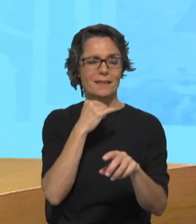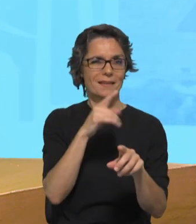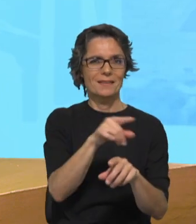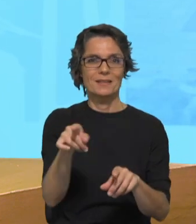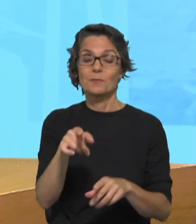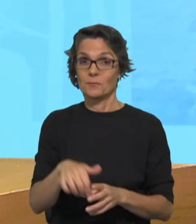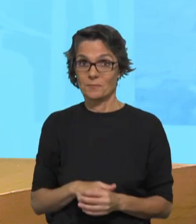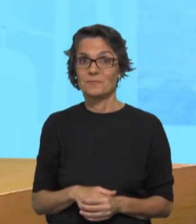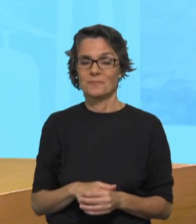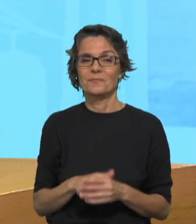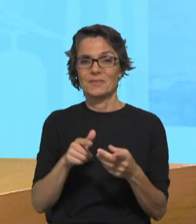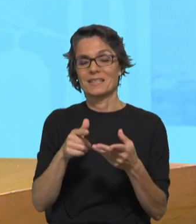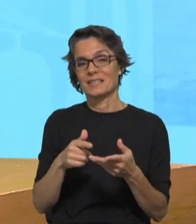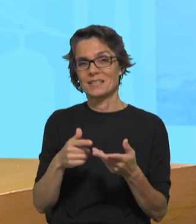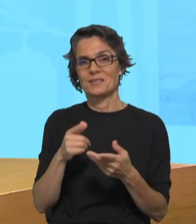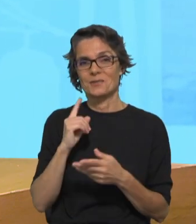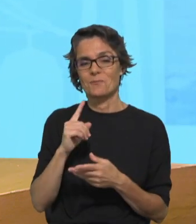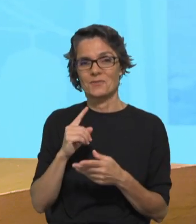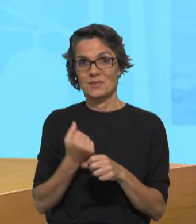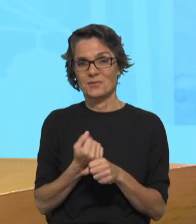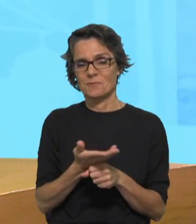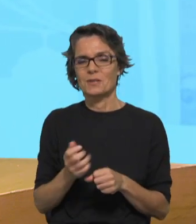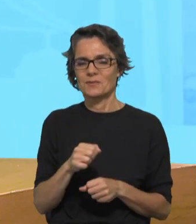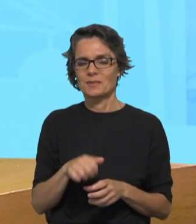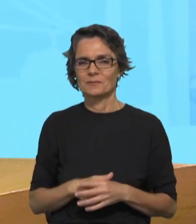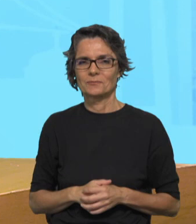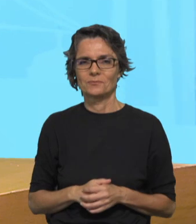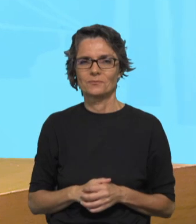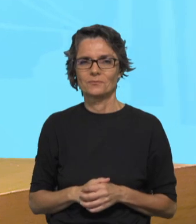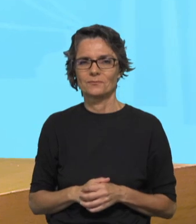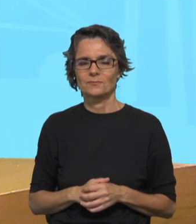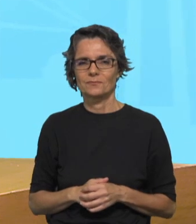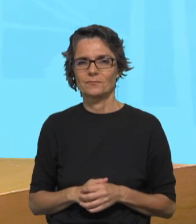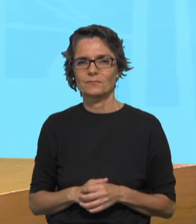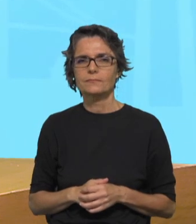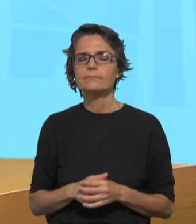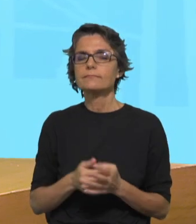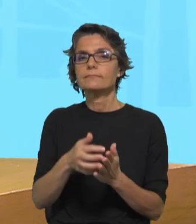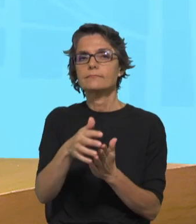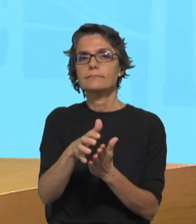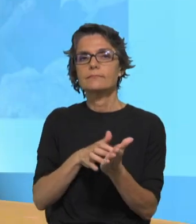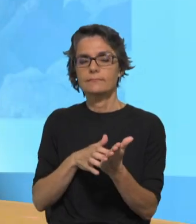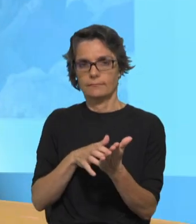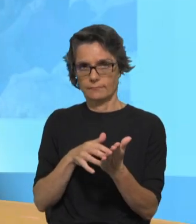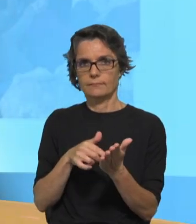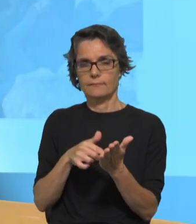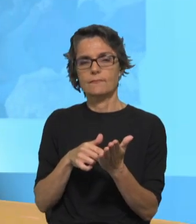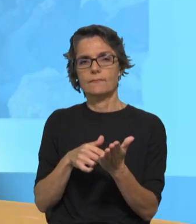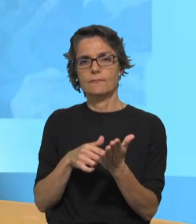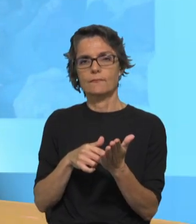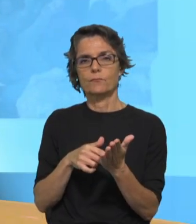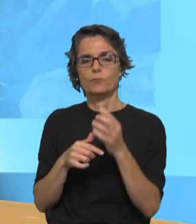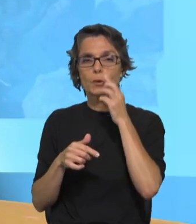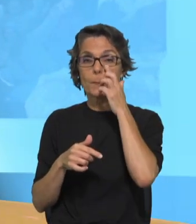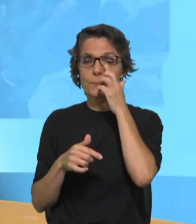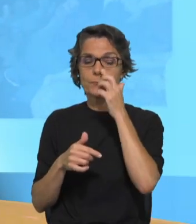que já leva daqui. Exatamente. Mas esta abordagem das leituras deste 20º domingo do Tempo Comum